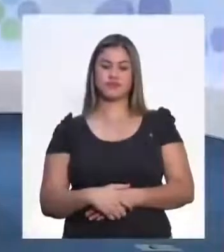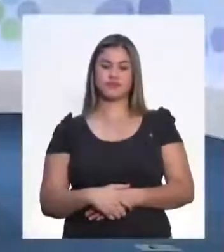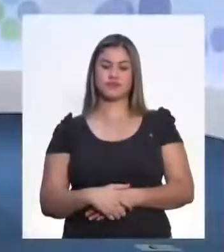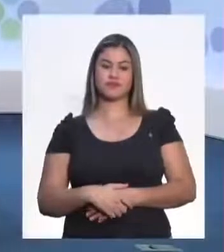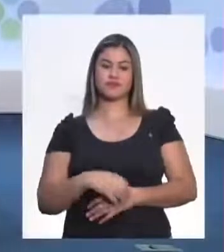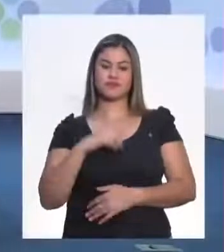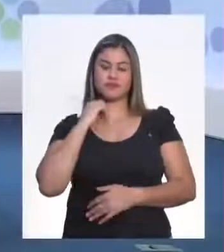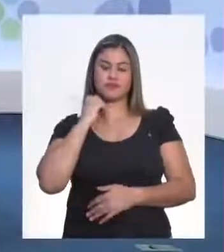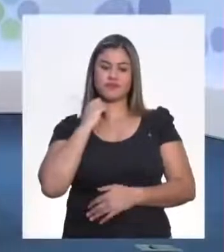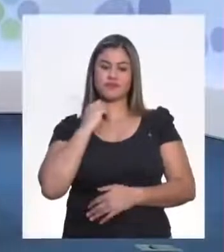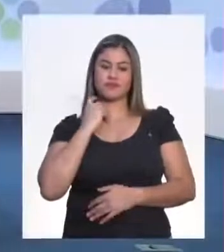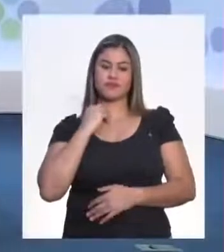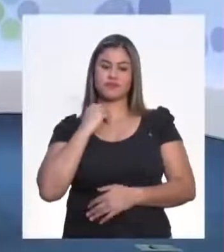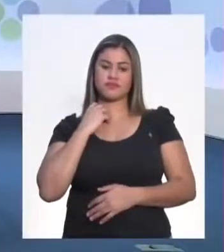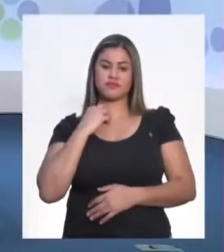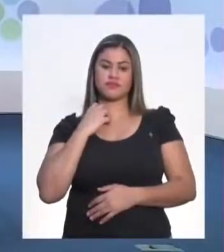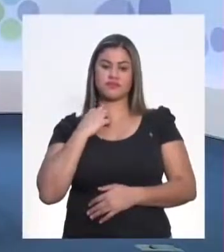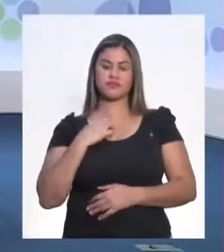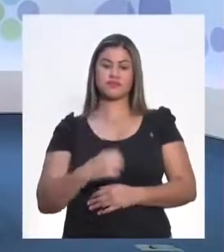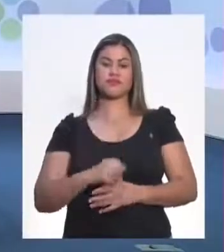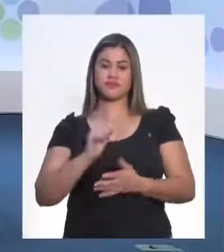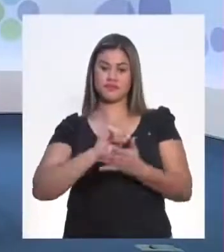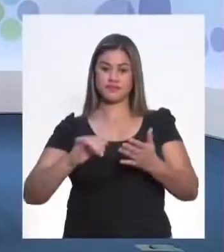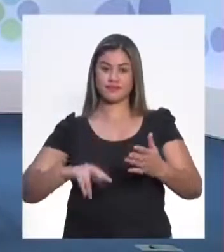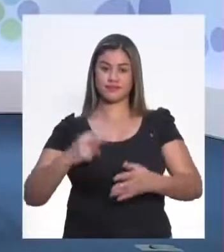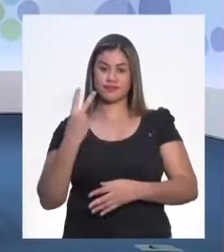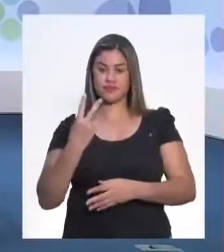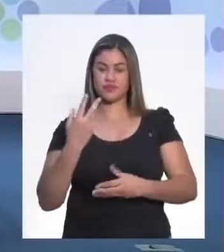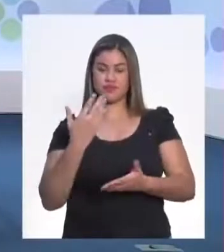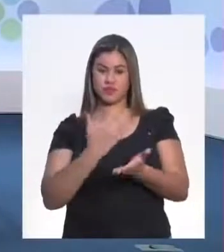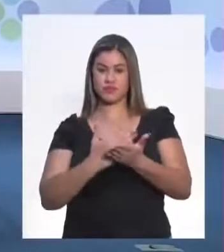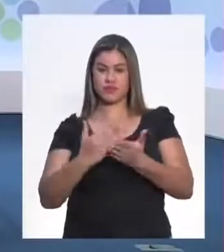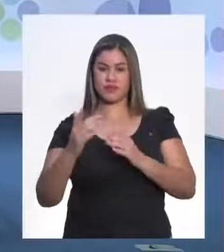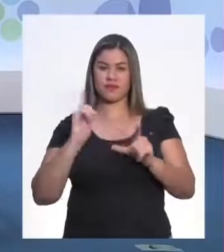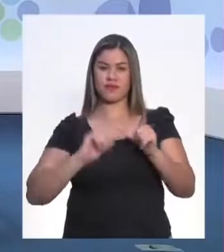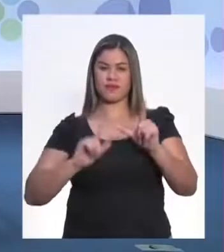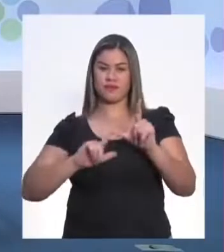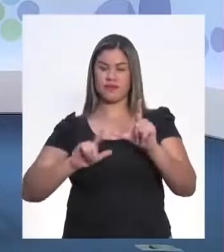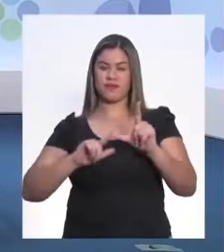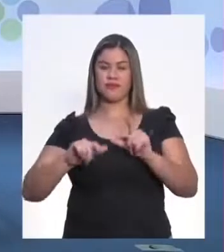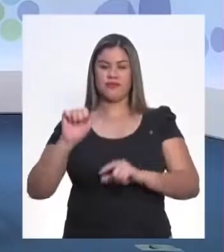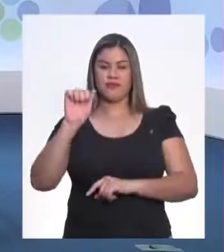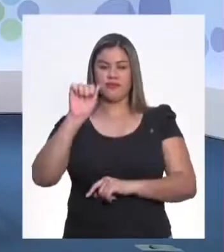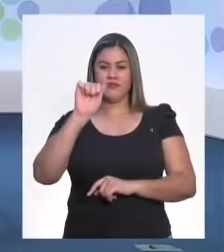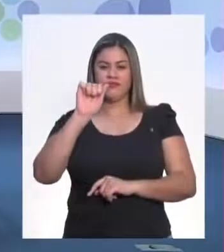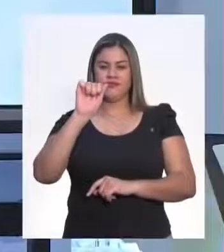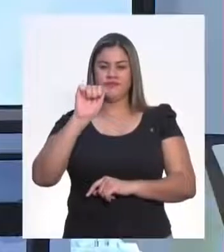Essa, né? Atividade 2. Muito bem. Vamos começar aqui na letra A. Então,